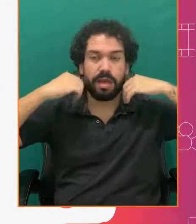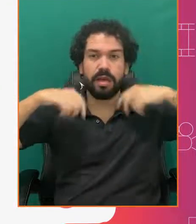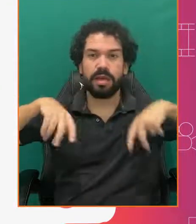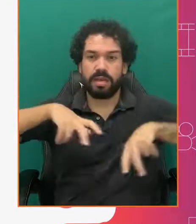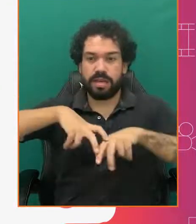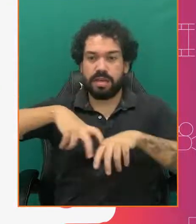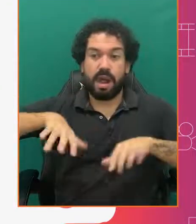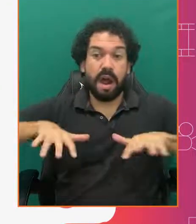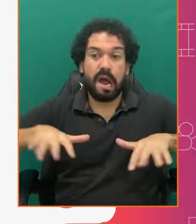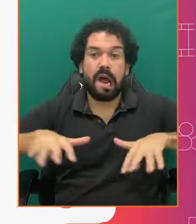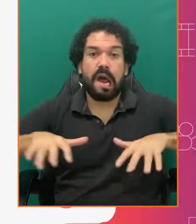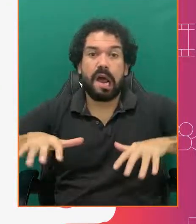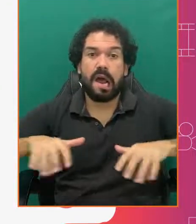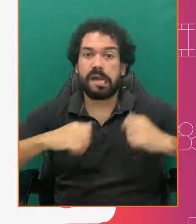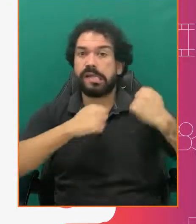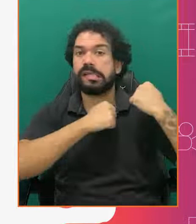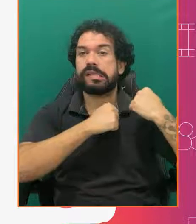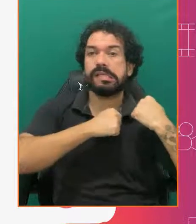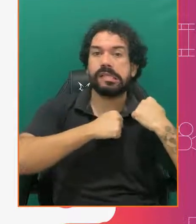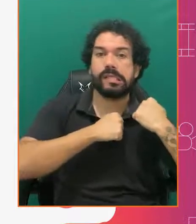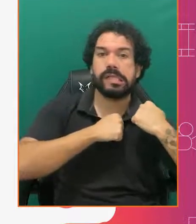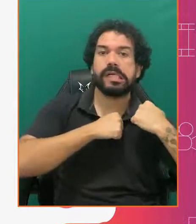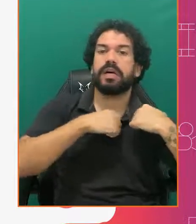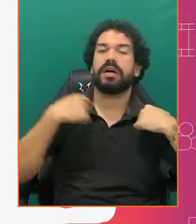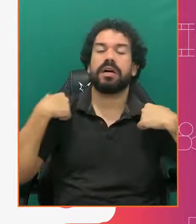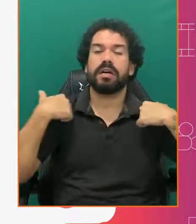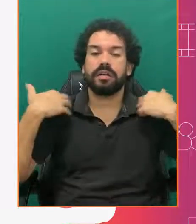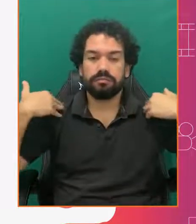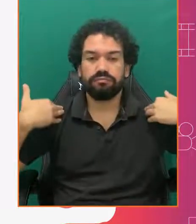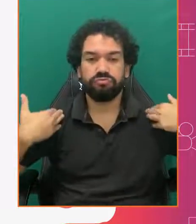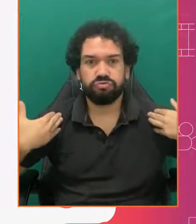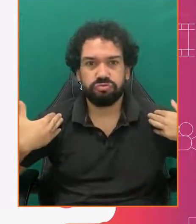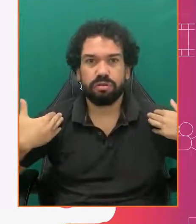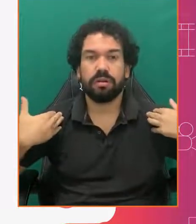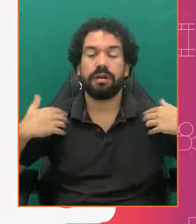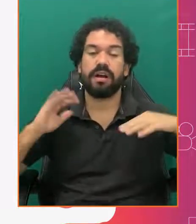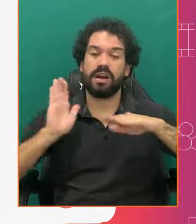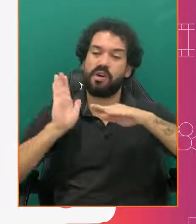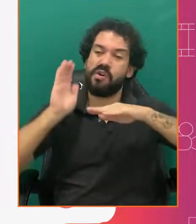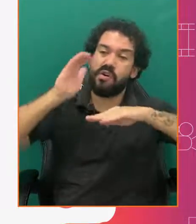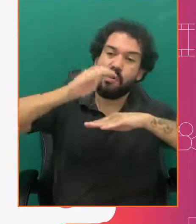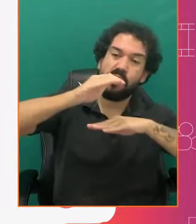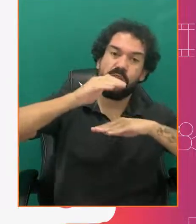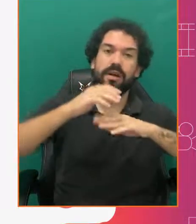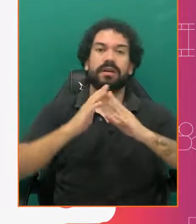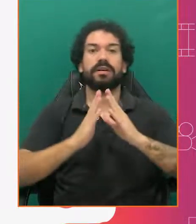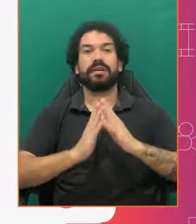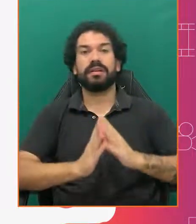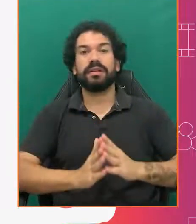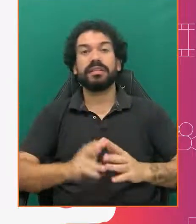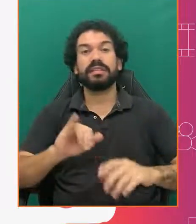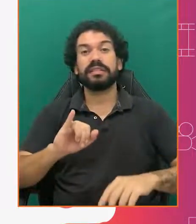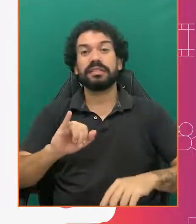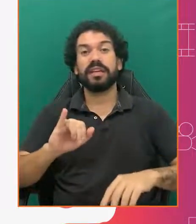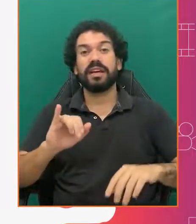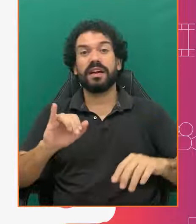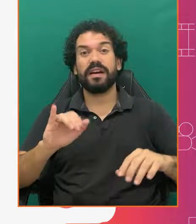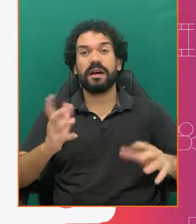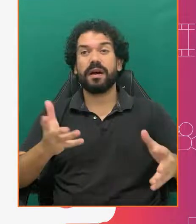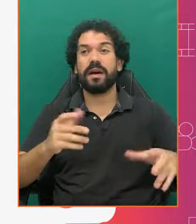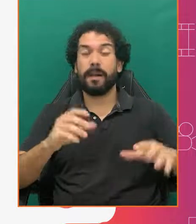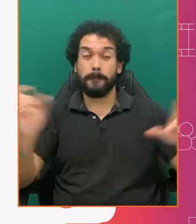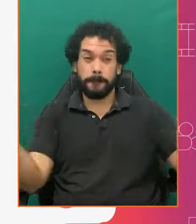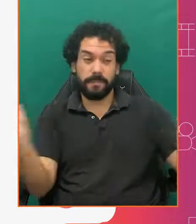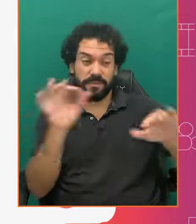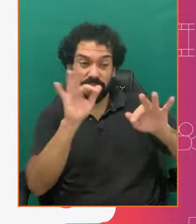as pernas tremendo, ele ficar muito curvado para baixo. Ou quando ele termina de